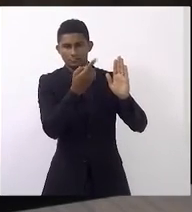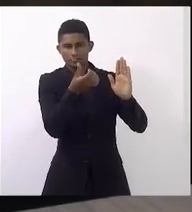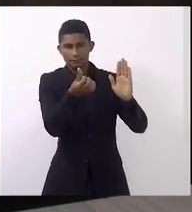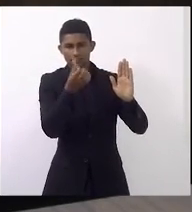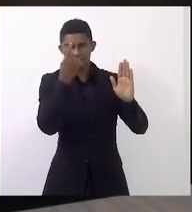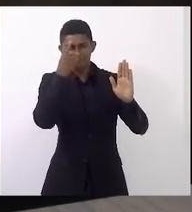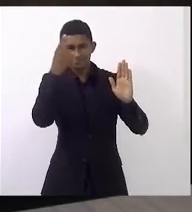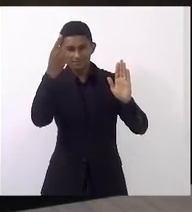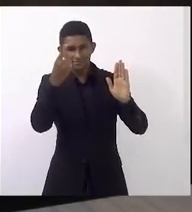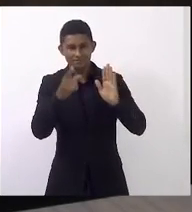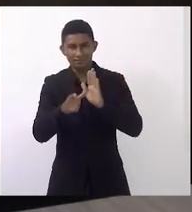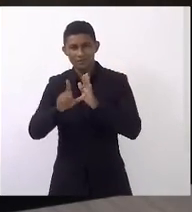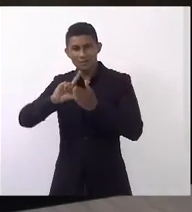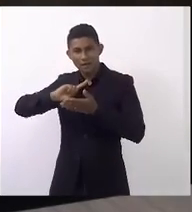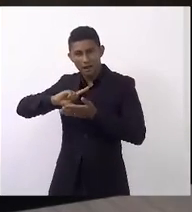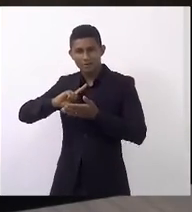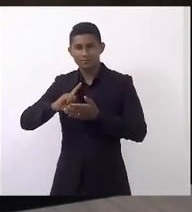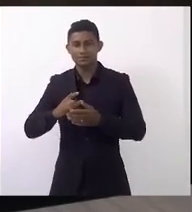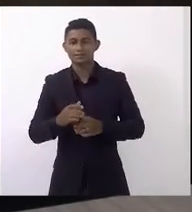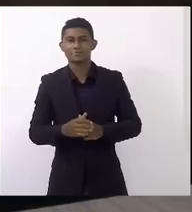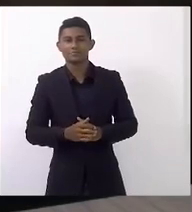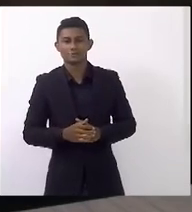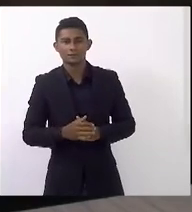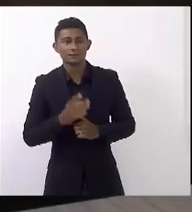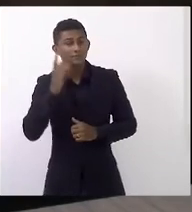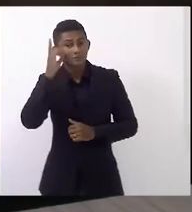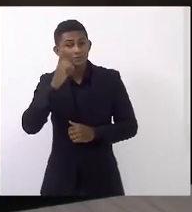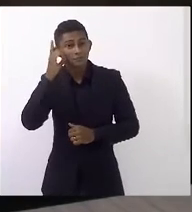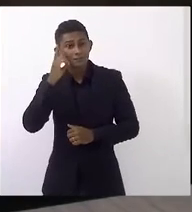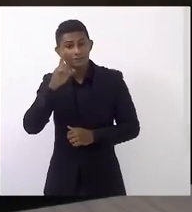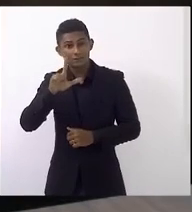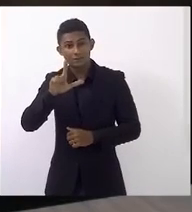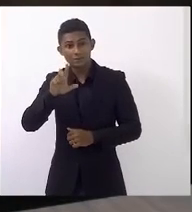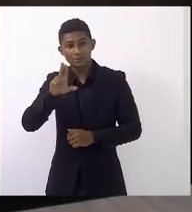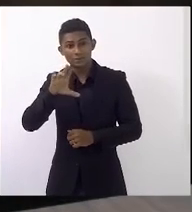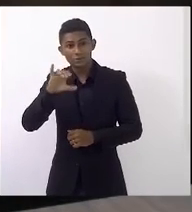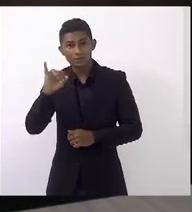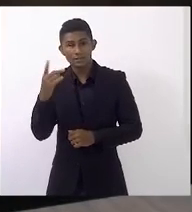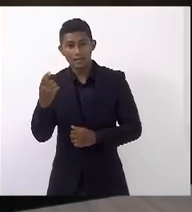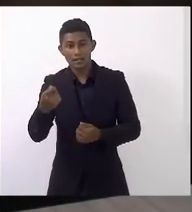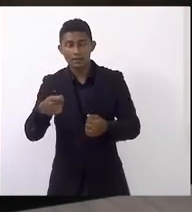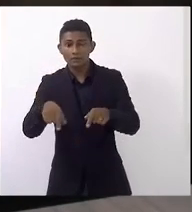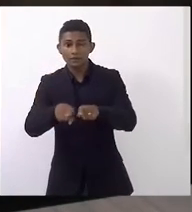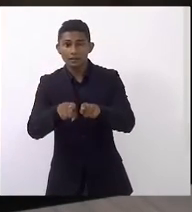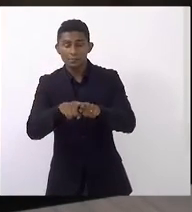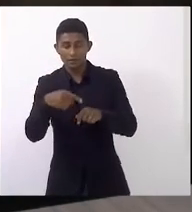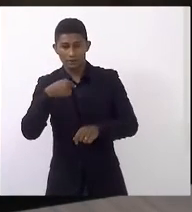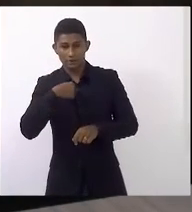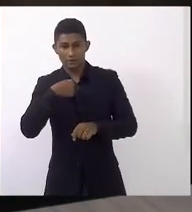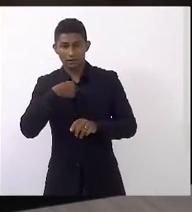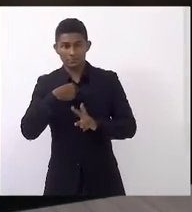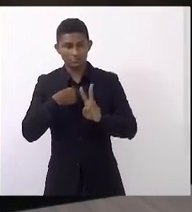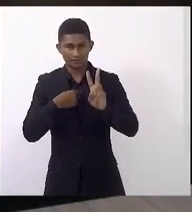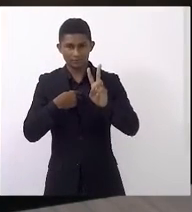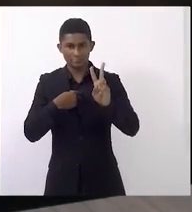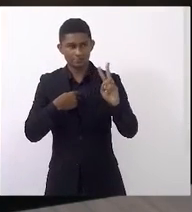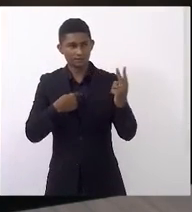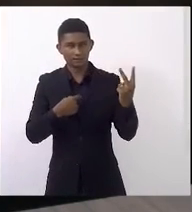passado da deputada Lucinha. E de Vossa Excelência. E de mim. A